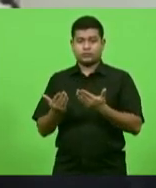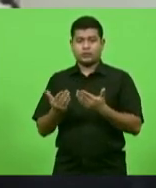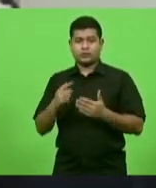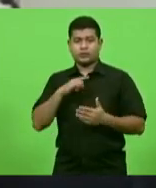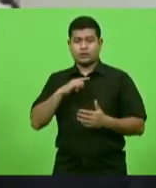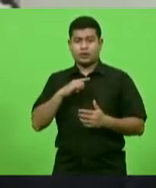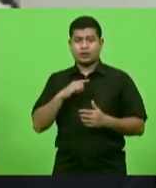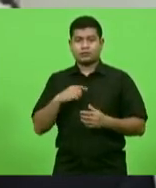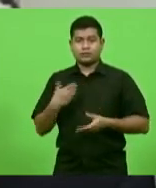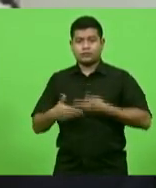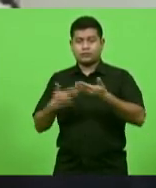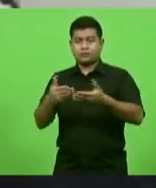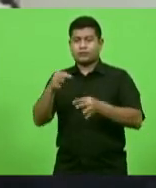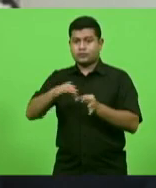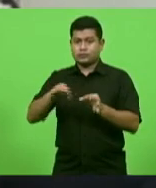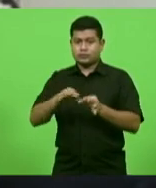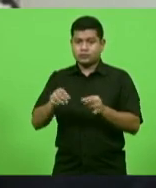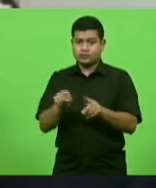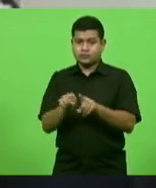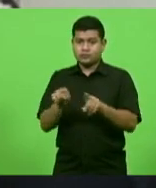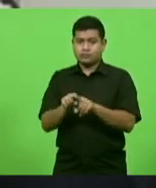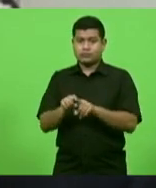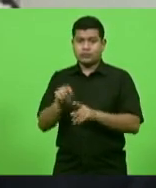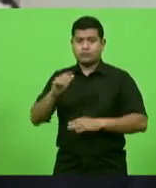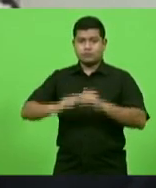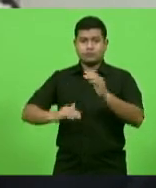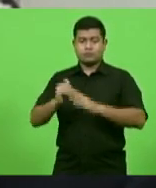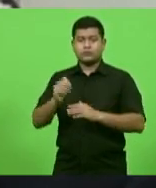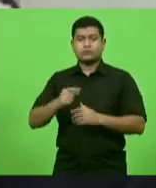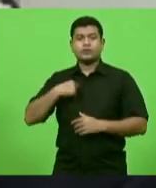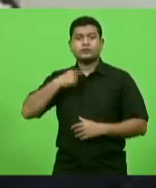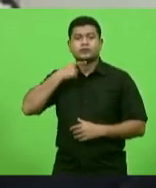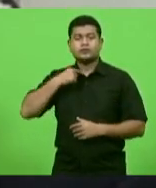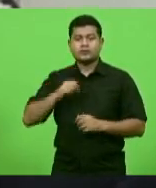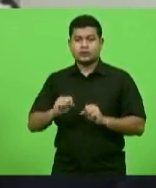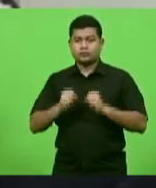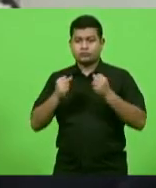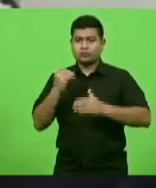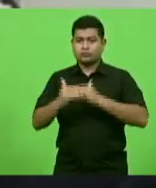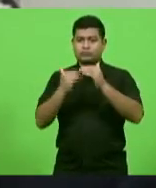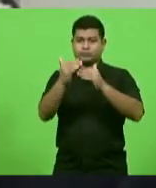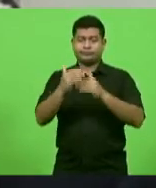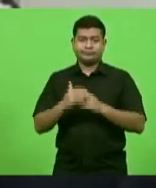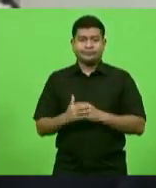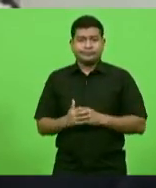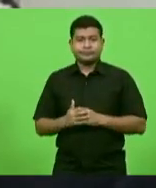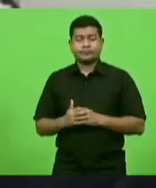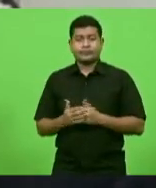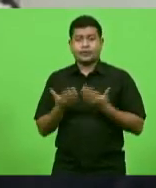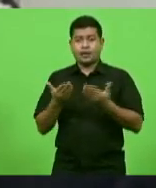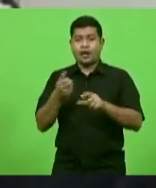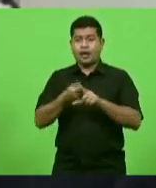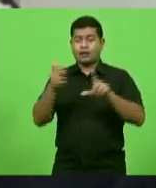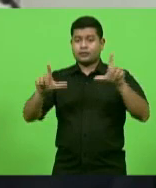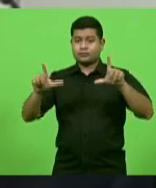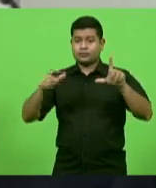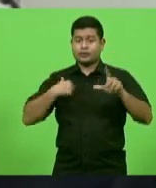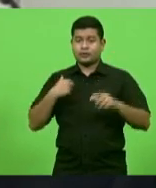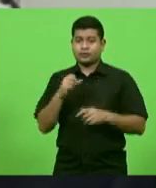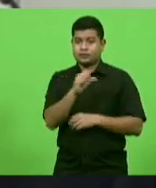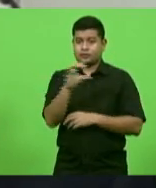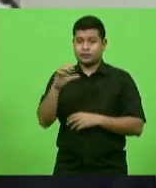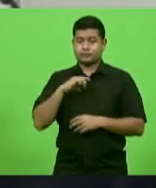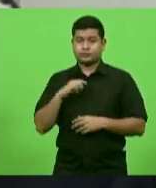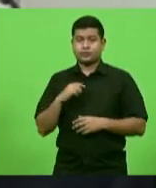avançar das nossas instituições e na realização dos nossos desejos coletivos a imprensa Catarinense nada mais tem